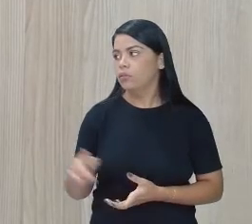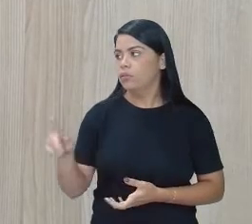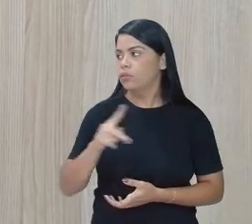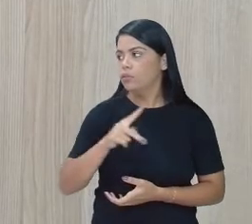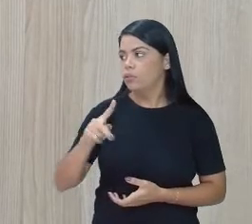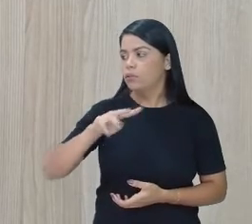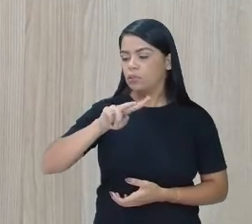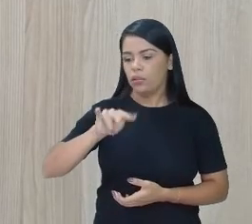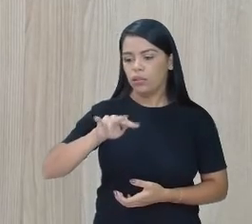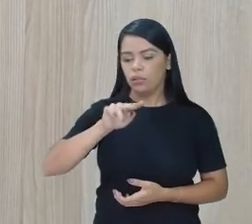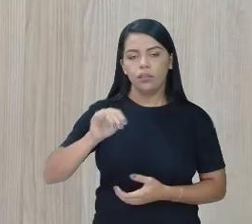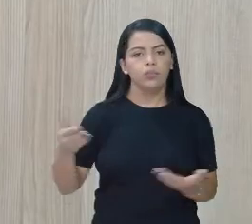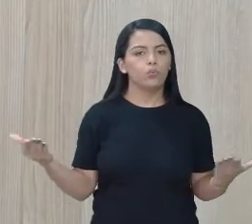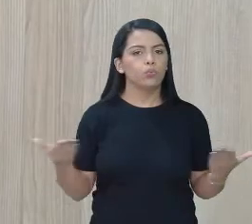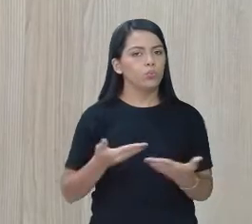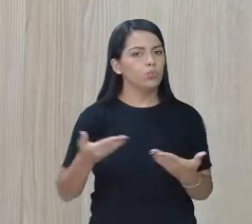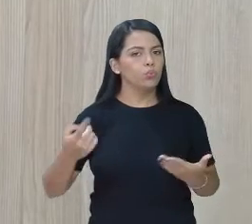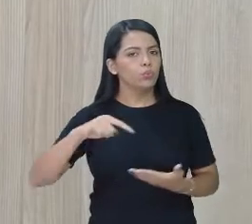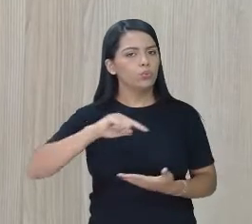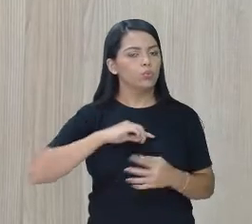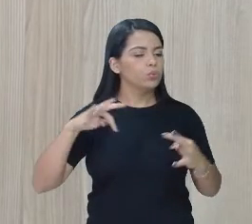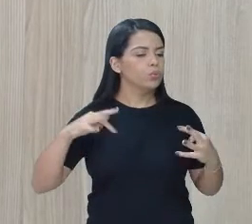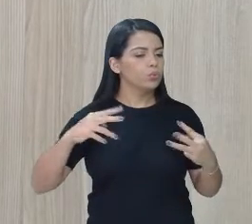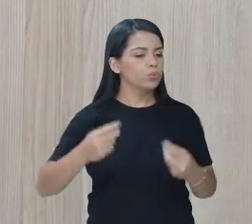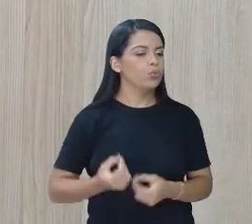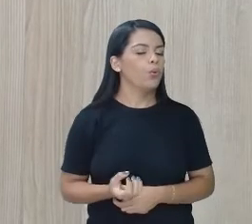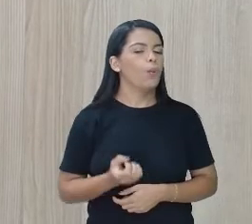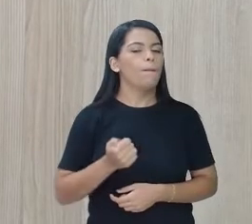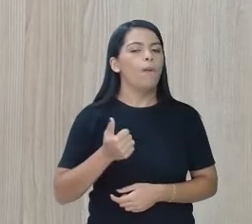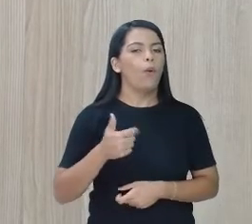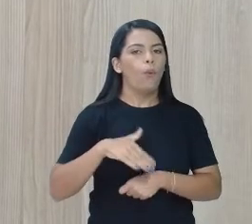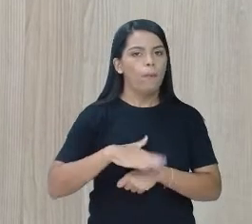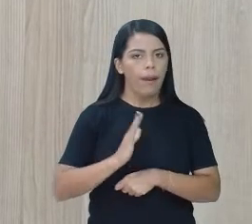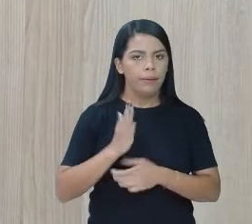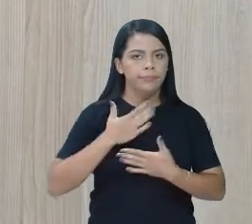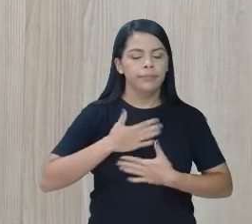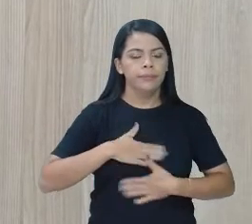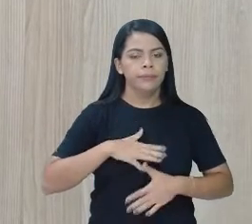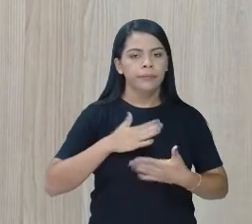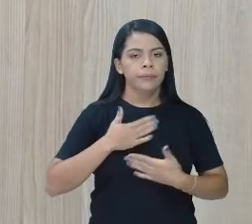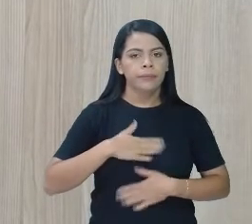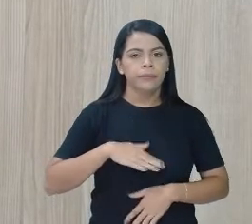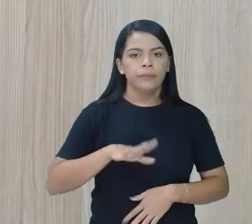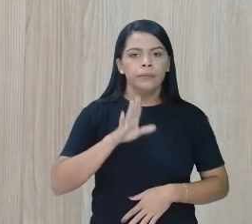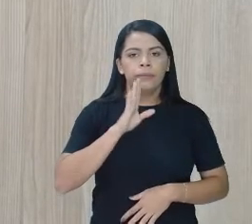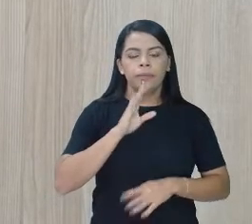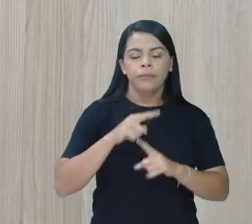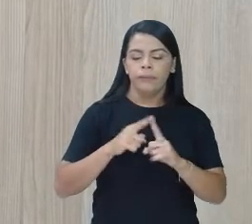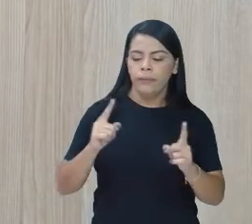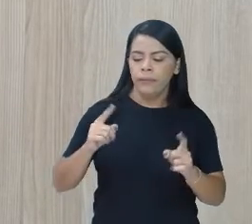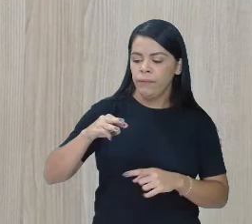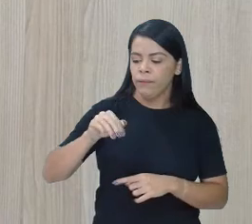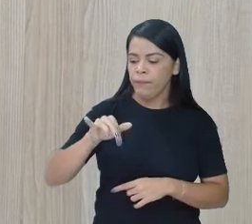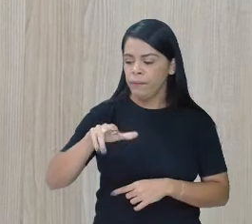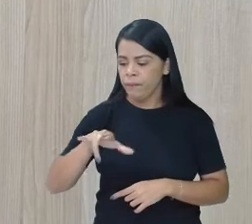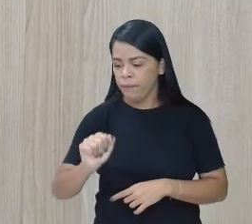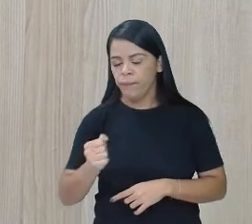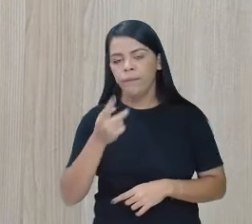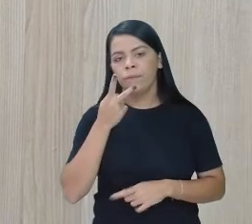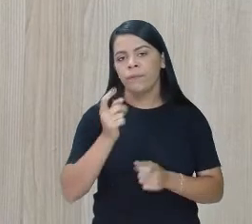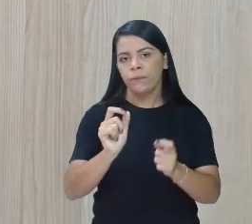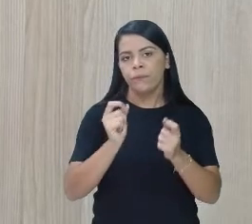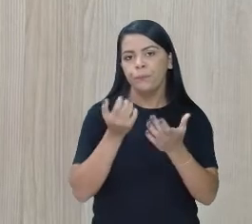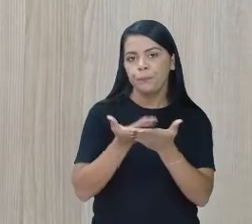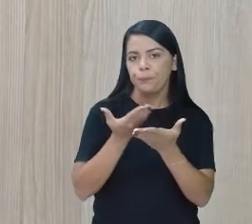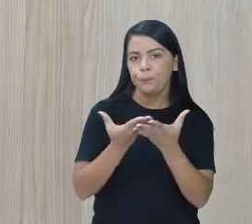Professora Vivi, hoje estamos todos um pouco mais silenciosos, mas Maria comentou que a aula está muito